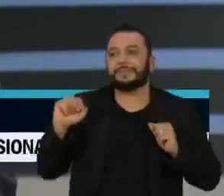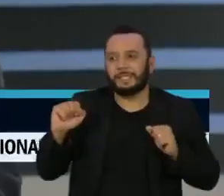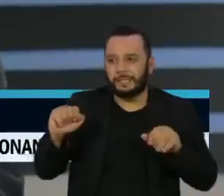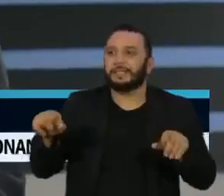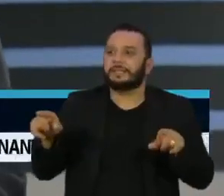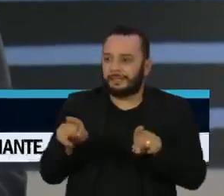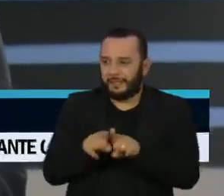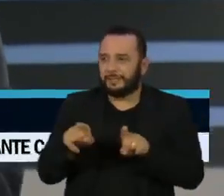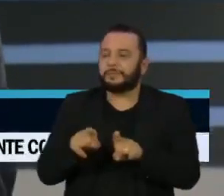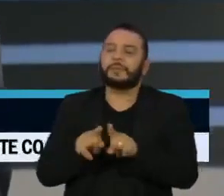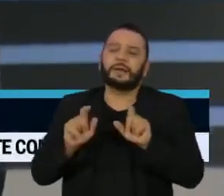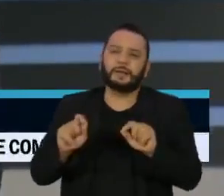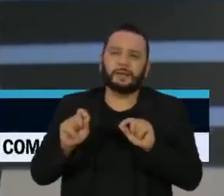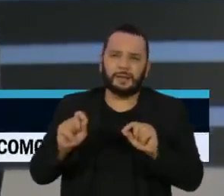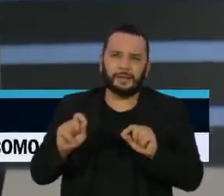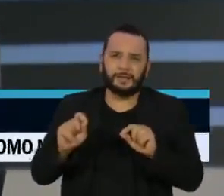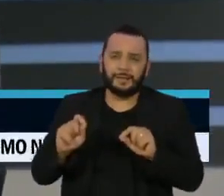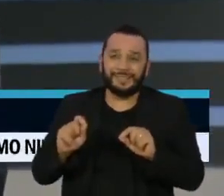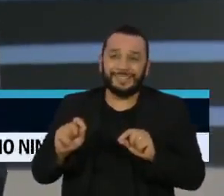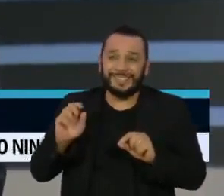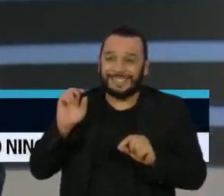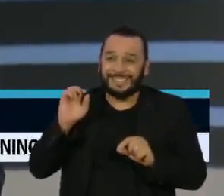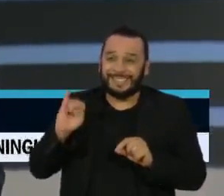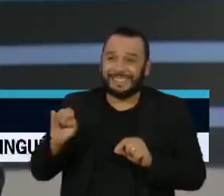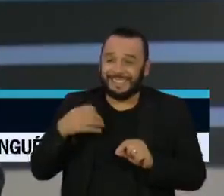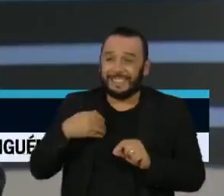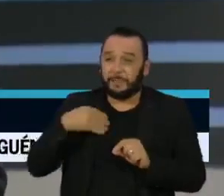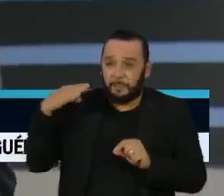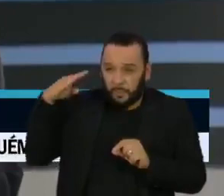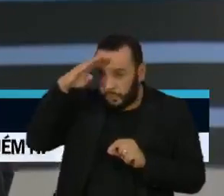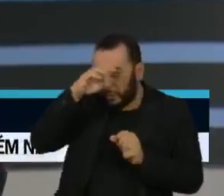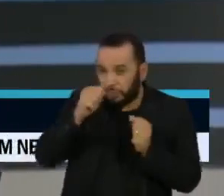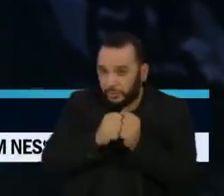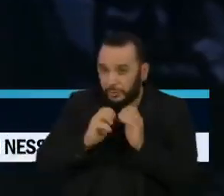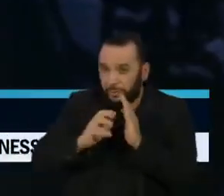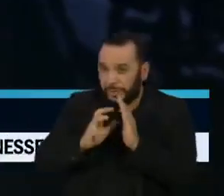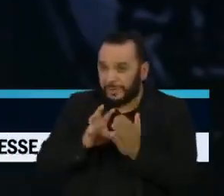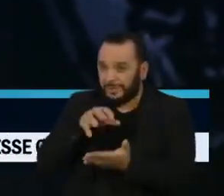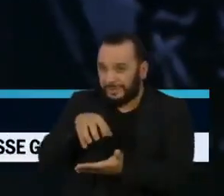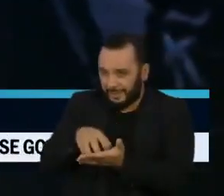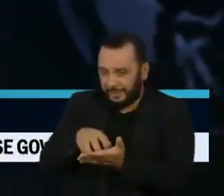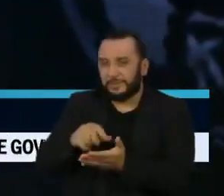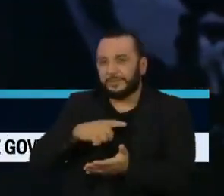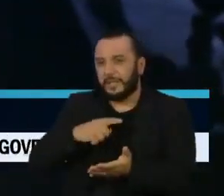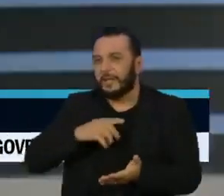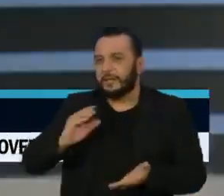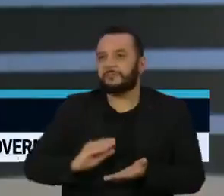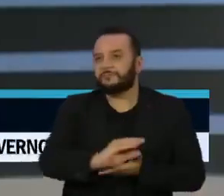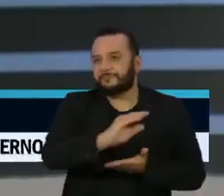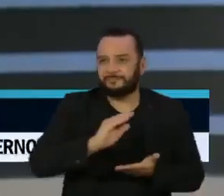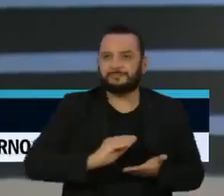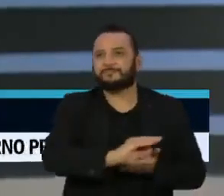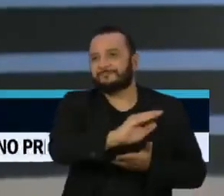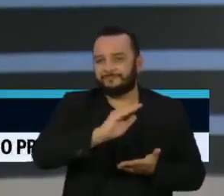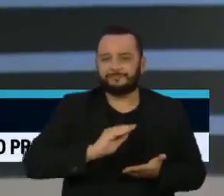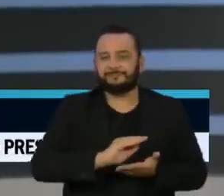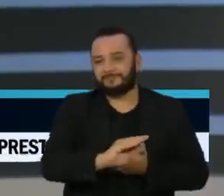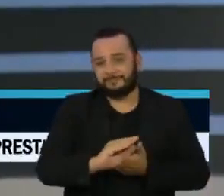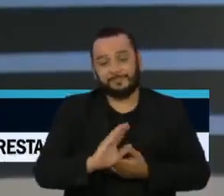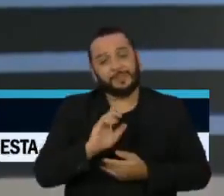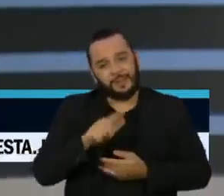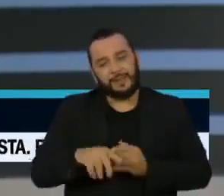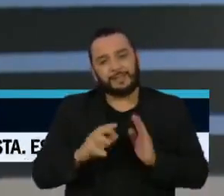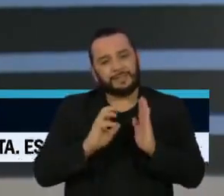recursos do fundo partidário Então o que nós temos é um centrão plástico os canos se apropriado um presidente